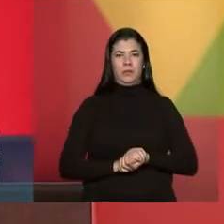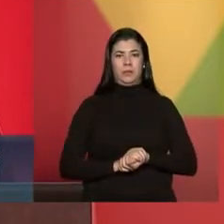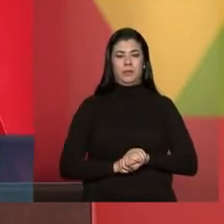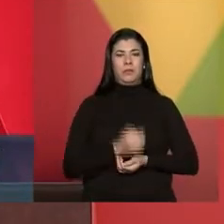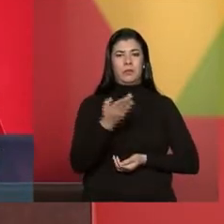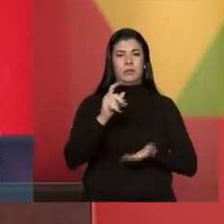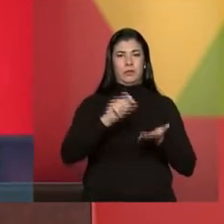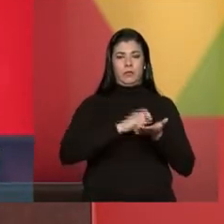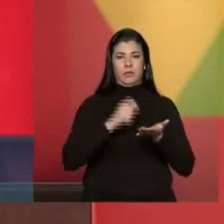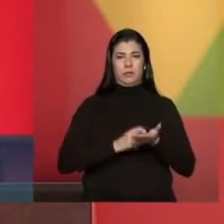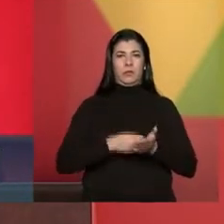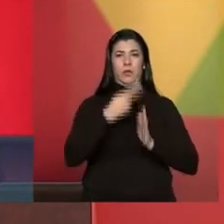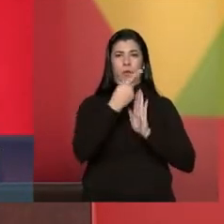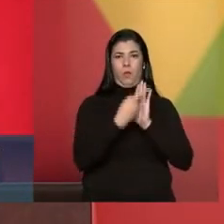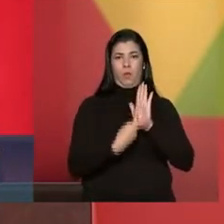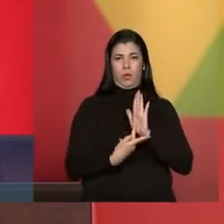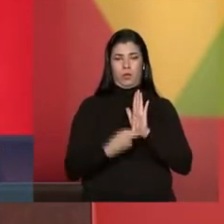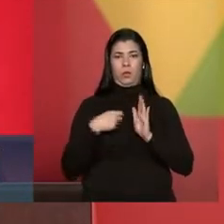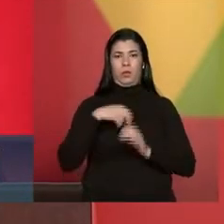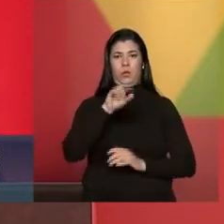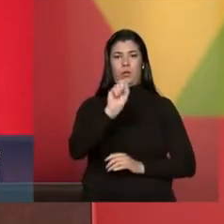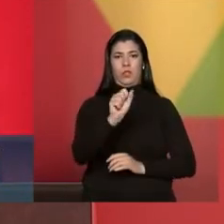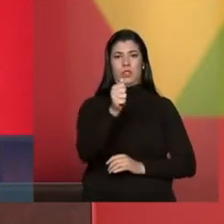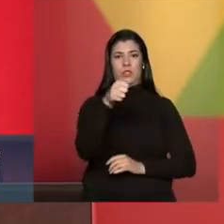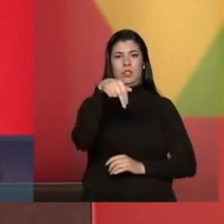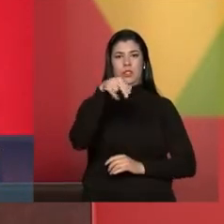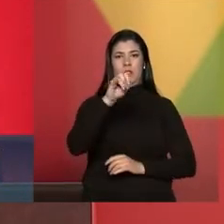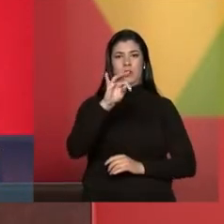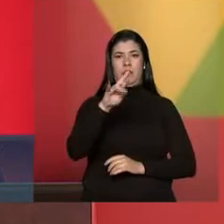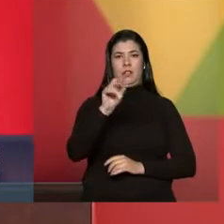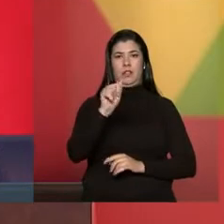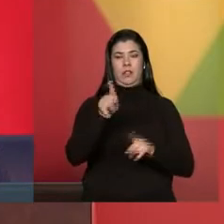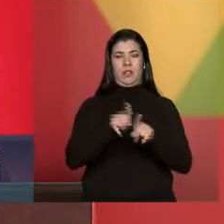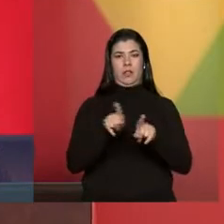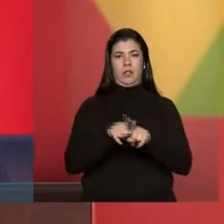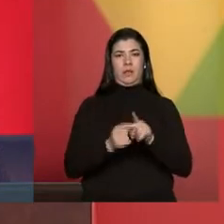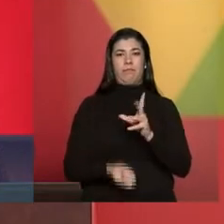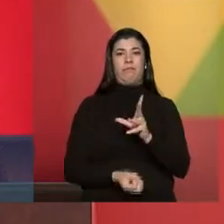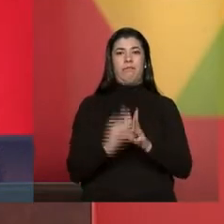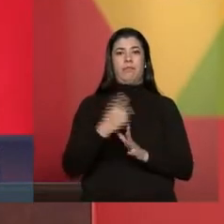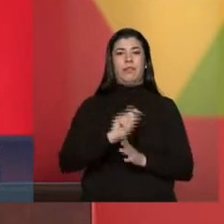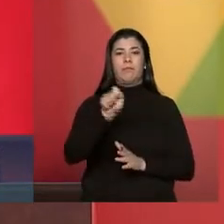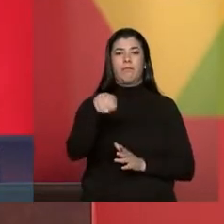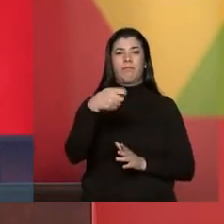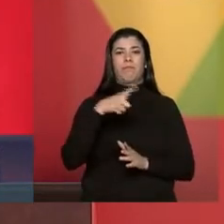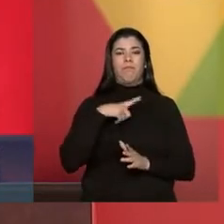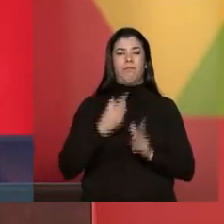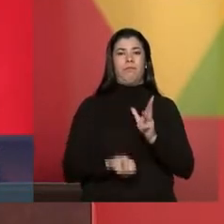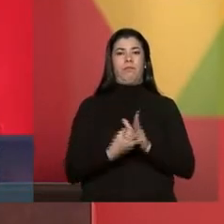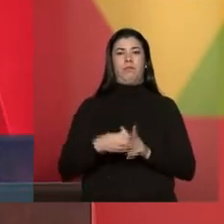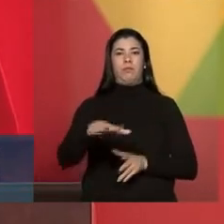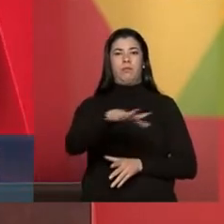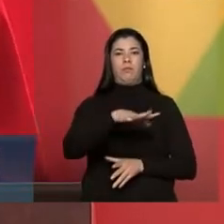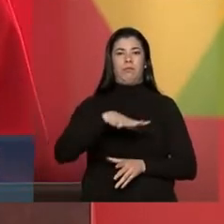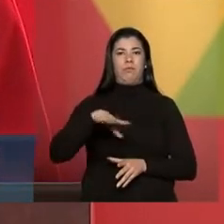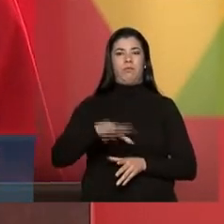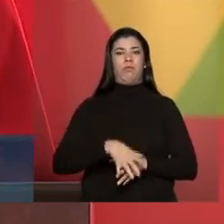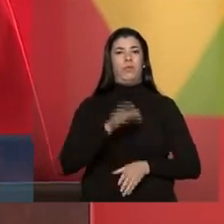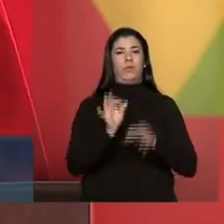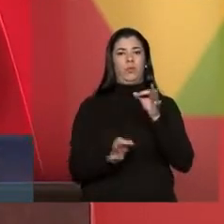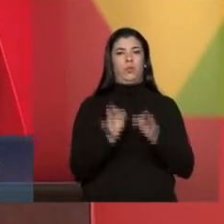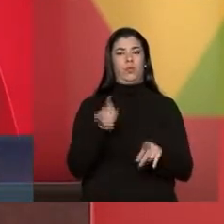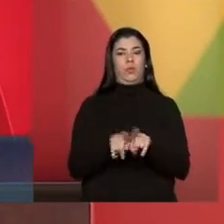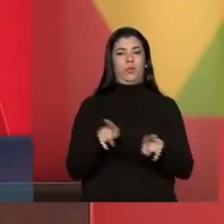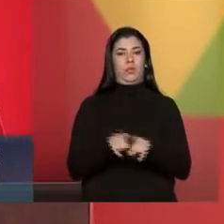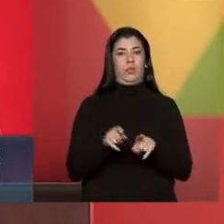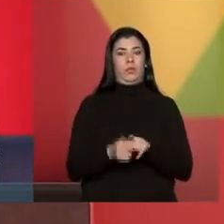A assinatura do protocolo sanitário, por exemplo, criará um marco jurídico necessário para a retomada